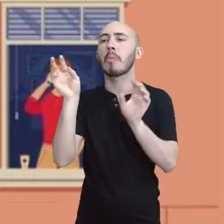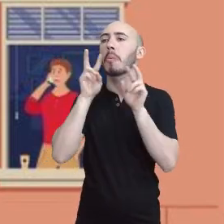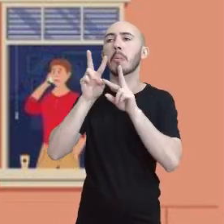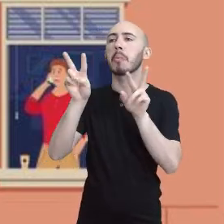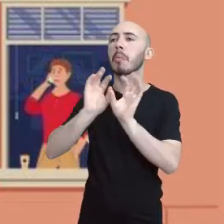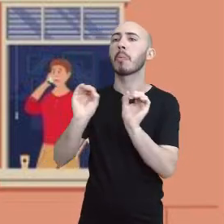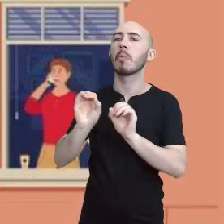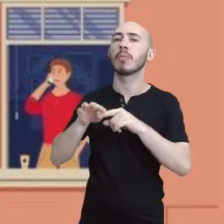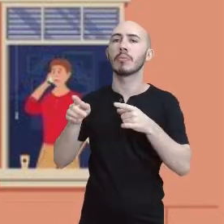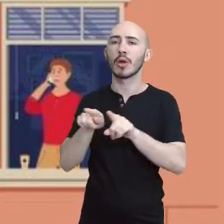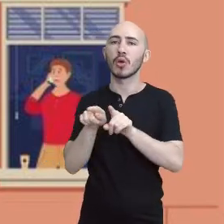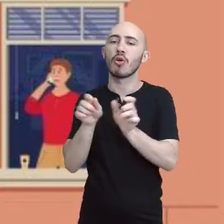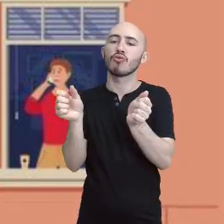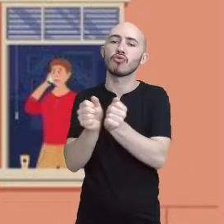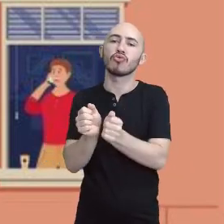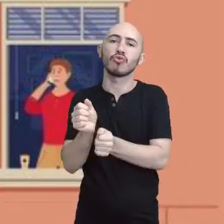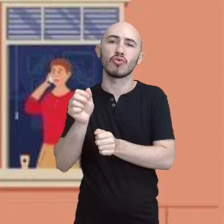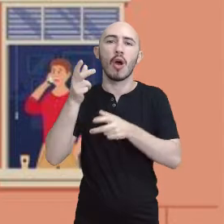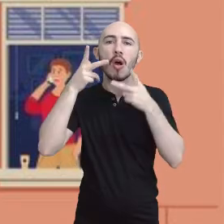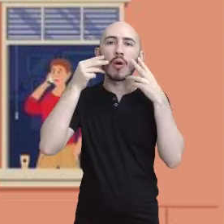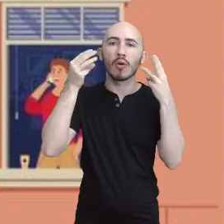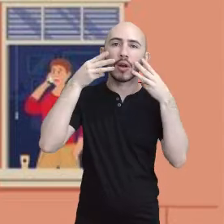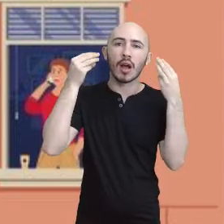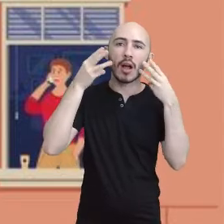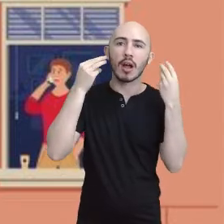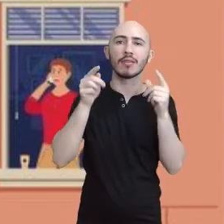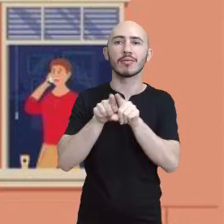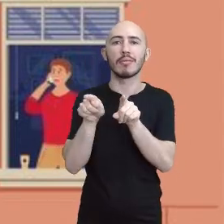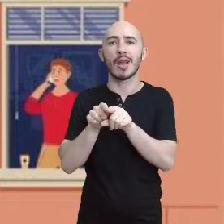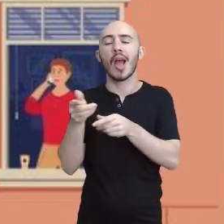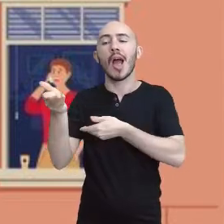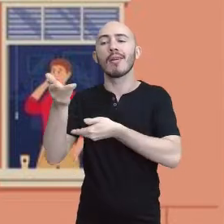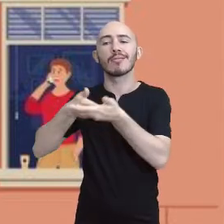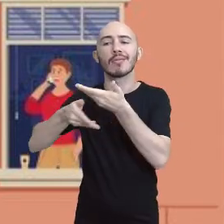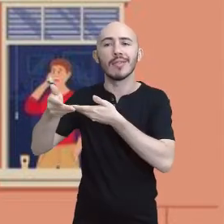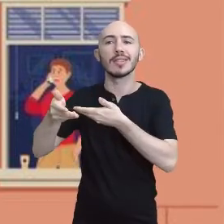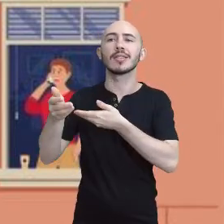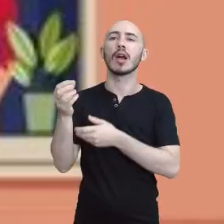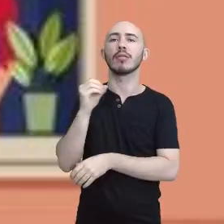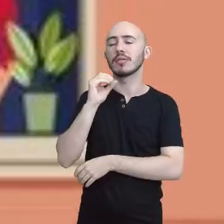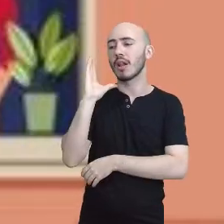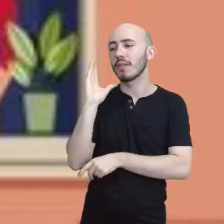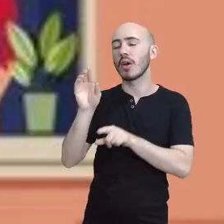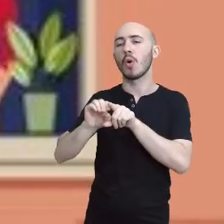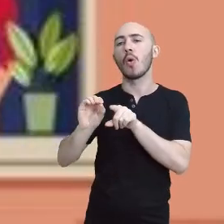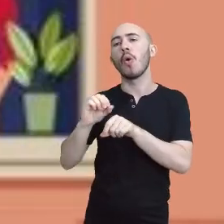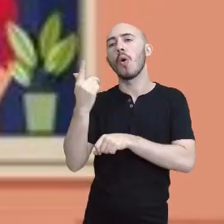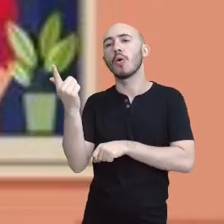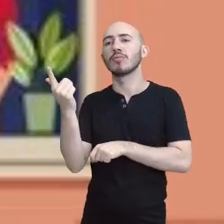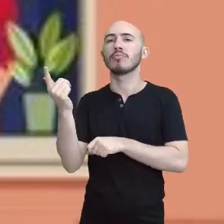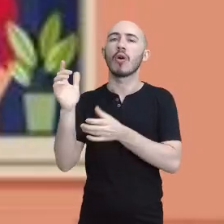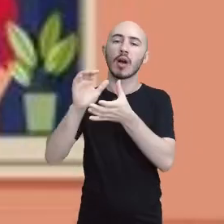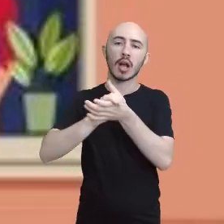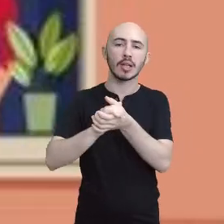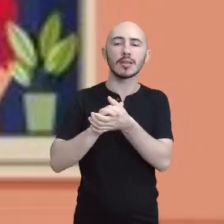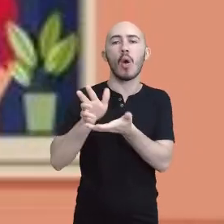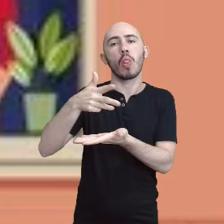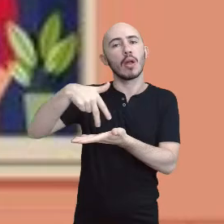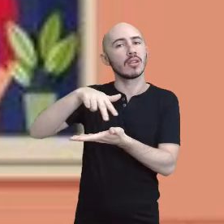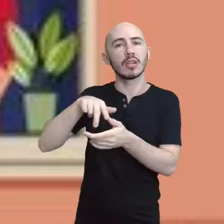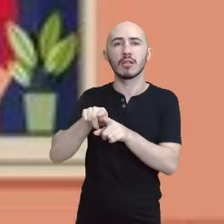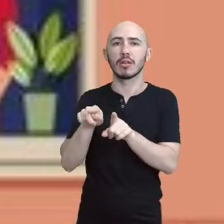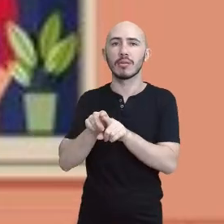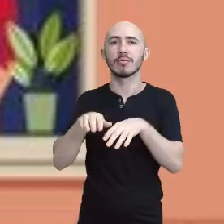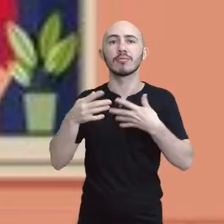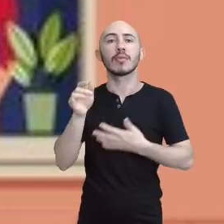está com um gatinho ali, outra está falando no telefone aqui embaixo, o casal ali está namorando, dançando. E a gente tem aí